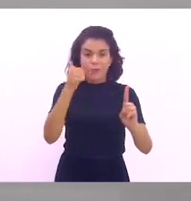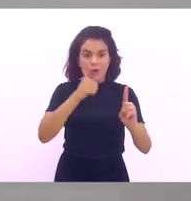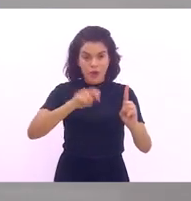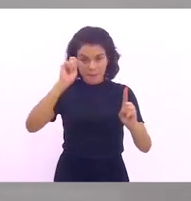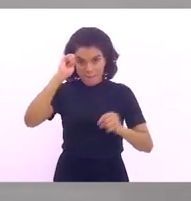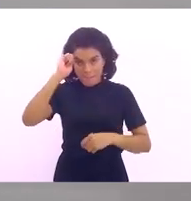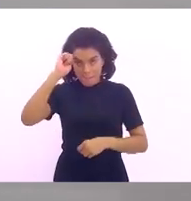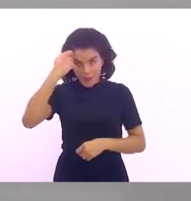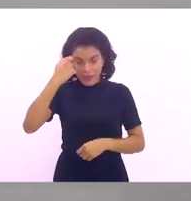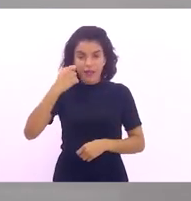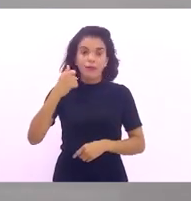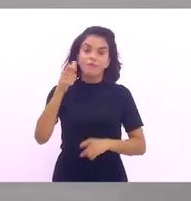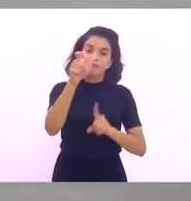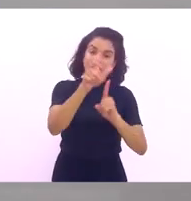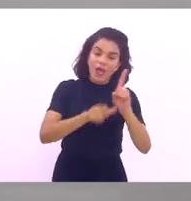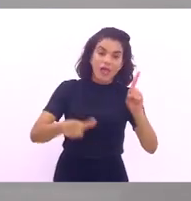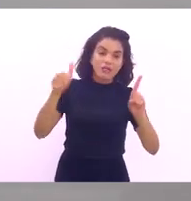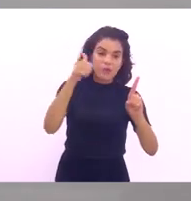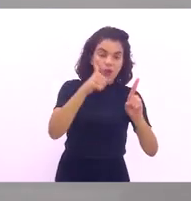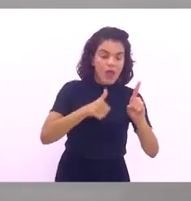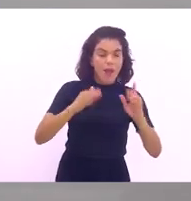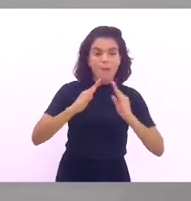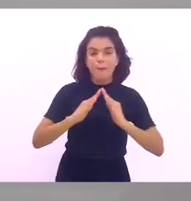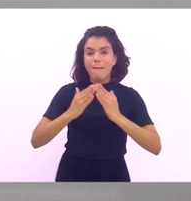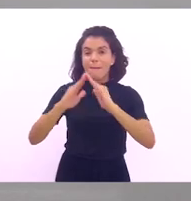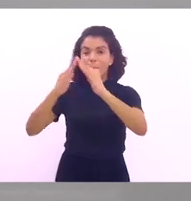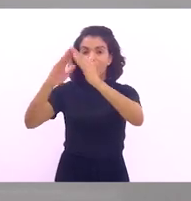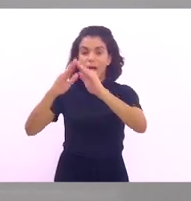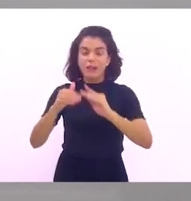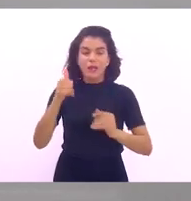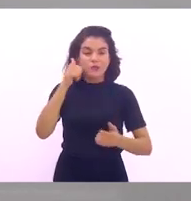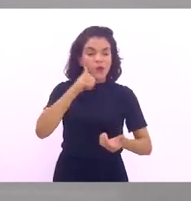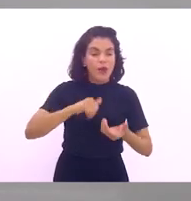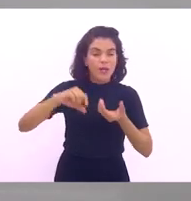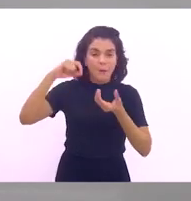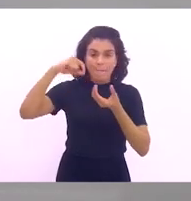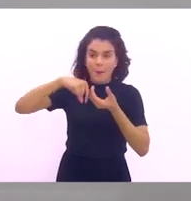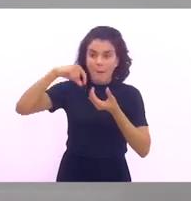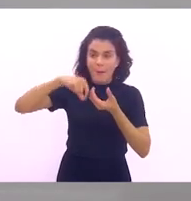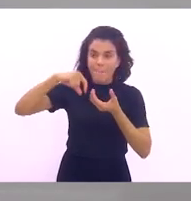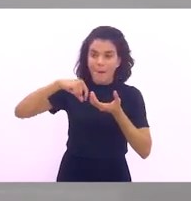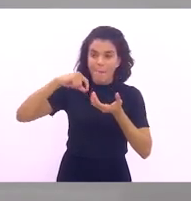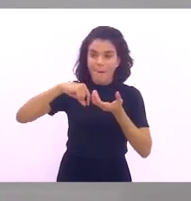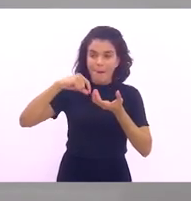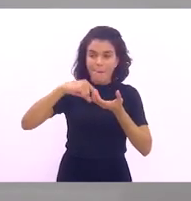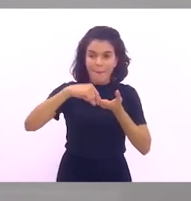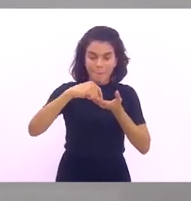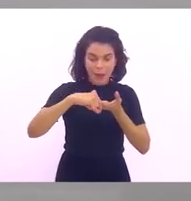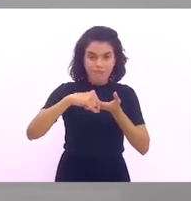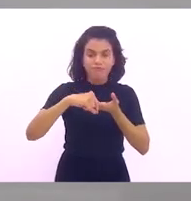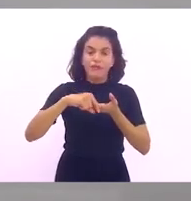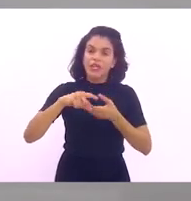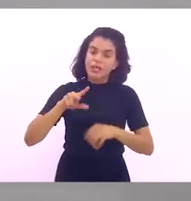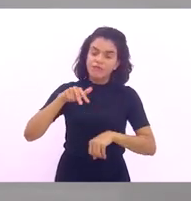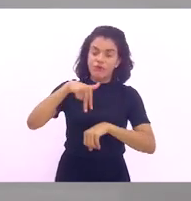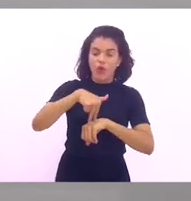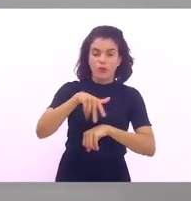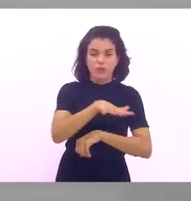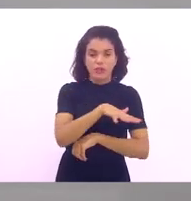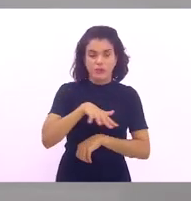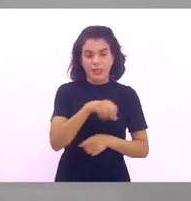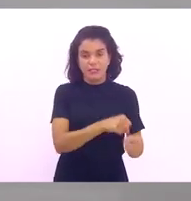pretas das mulheres de favela e periferia das mulheres quilombolas que chegam nesses espaços de poder então fica